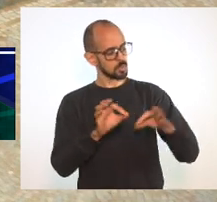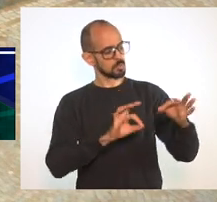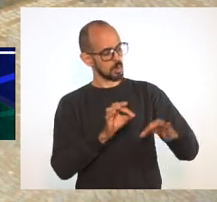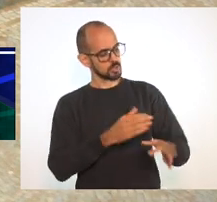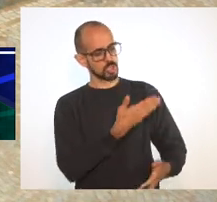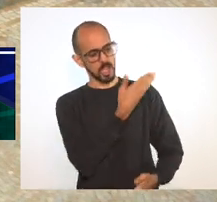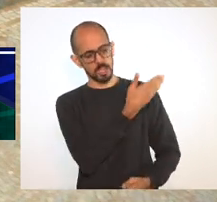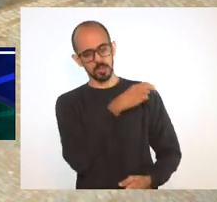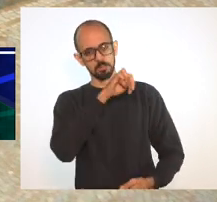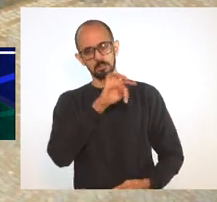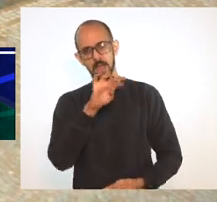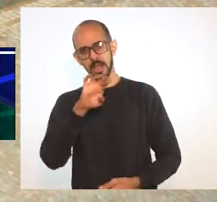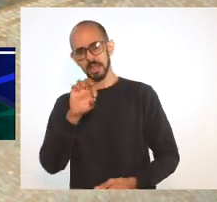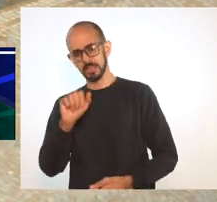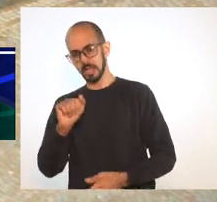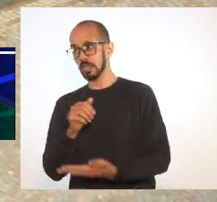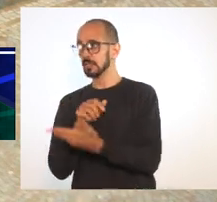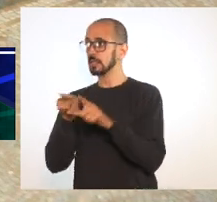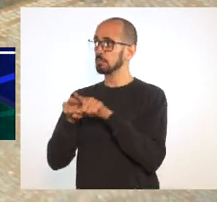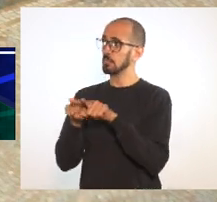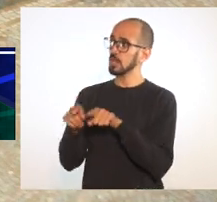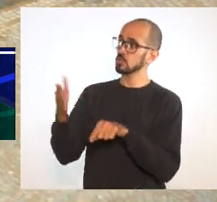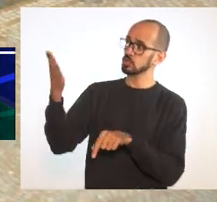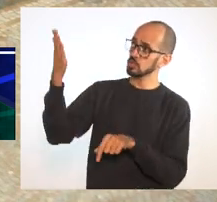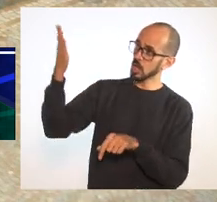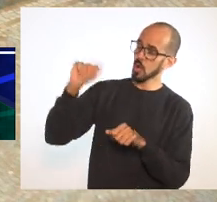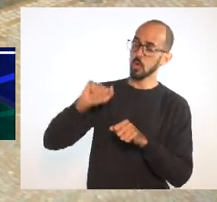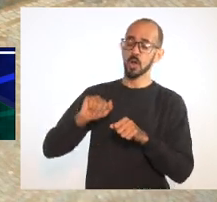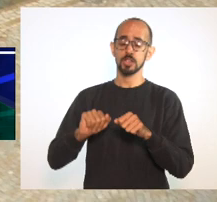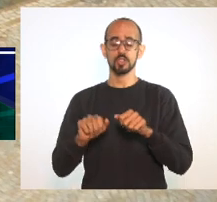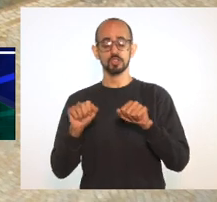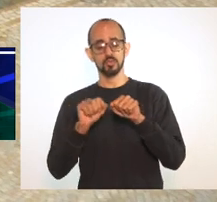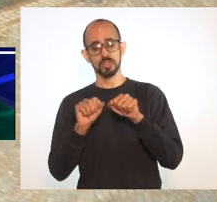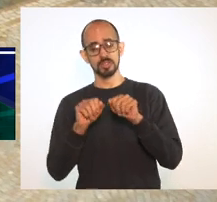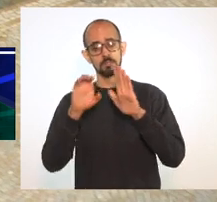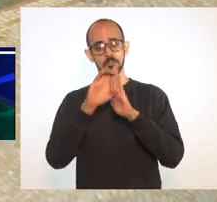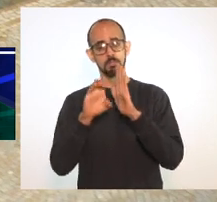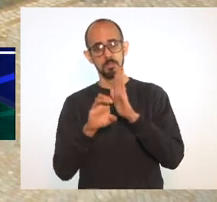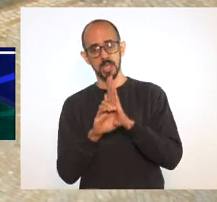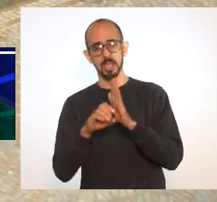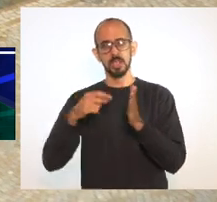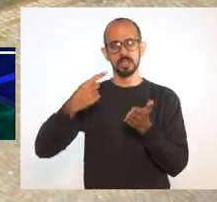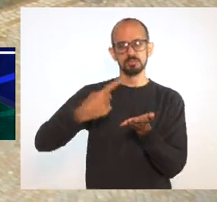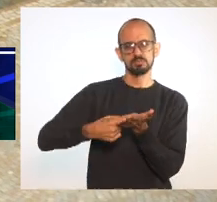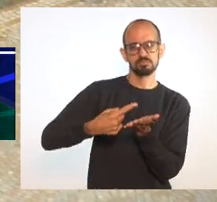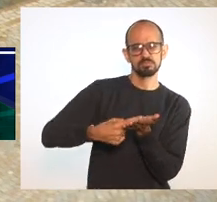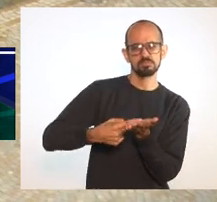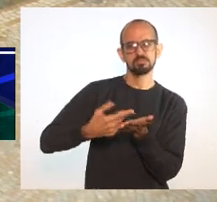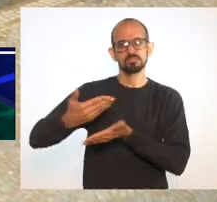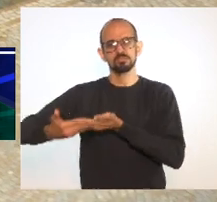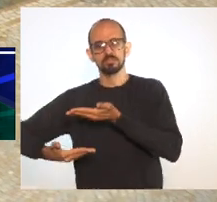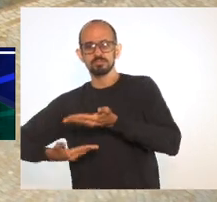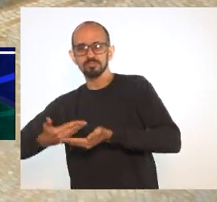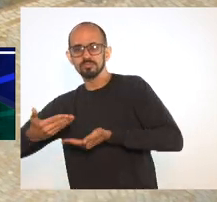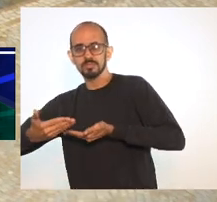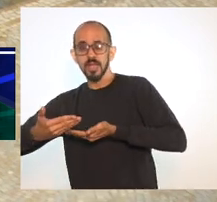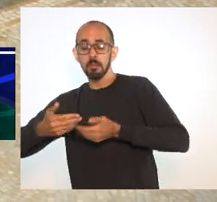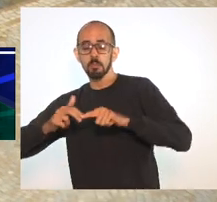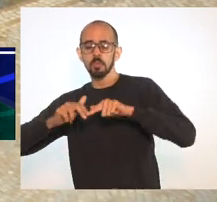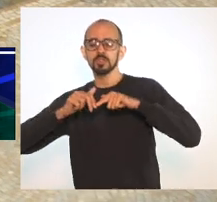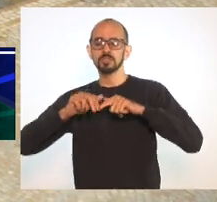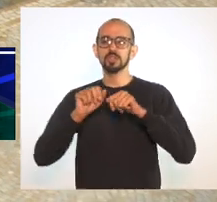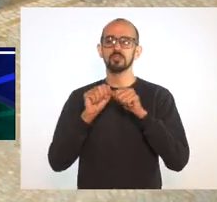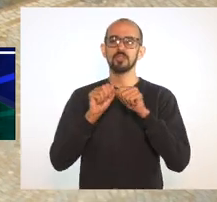foi retirado, foi entrado num acordo, entramos num acordo, e é isso que faz essa casa ser tão